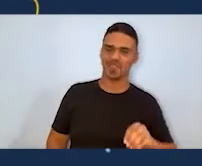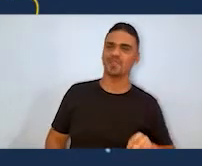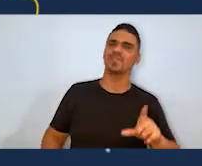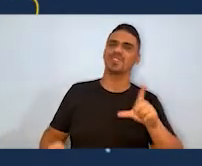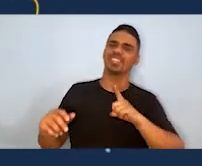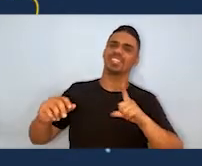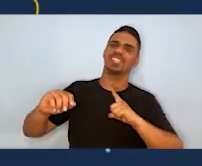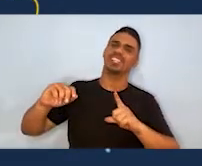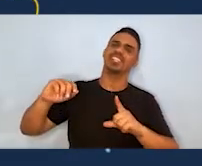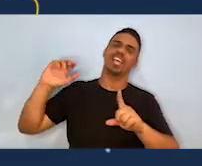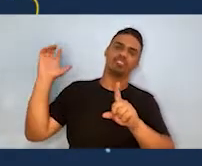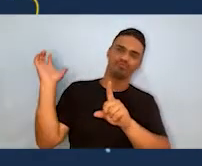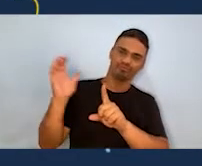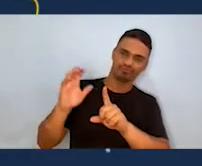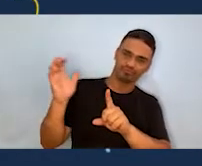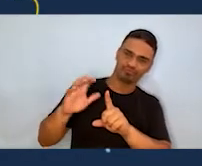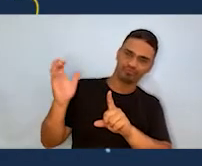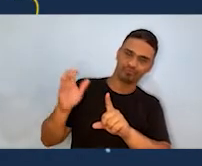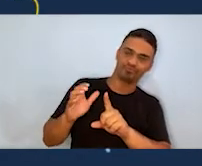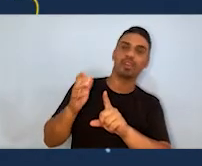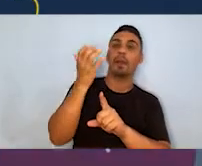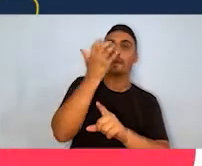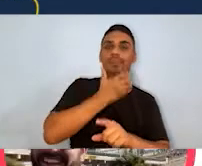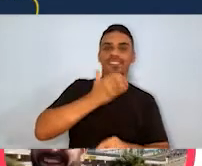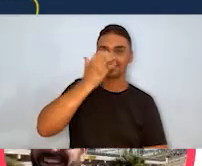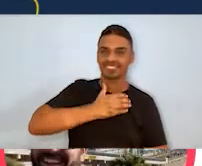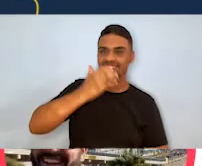realmente afetando a maçãzinha.